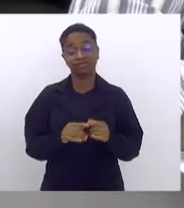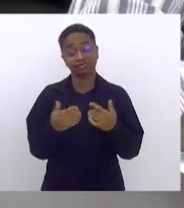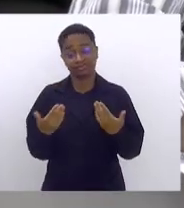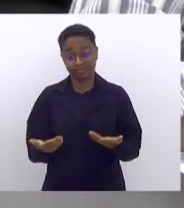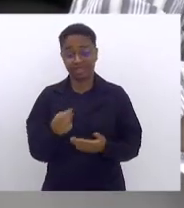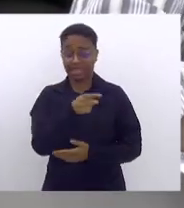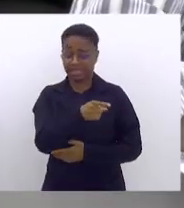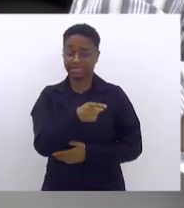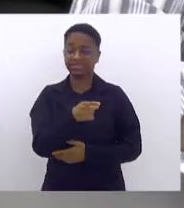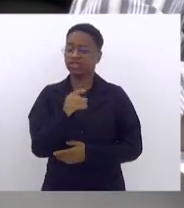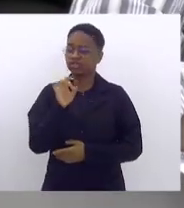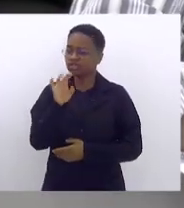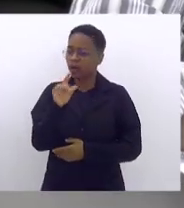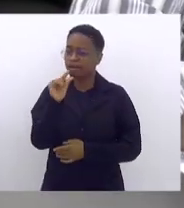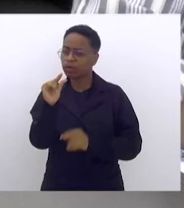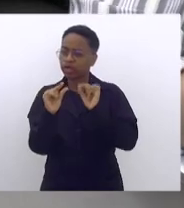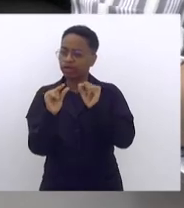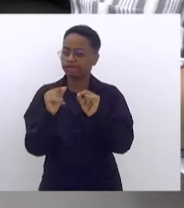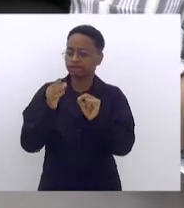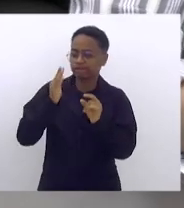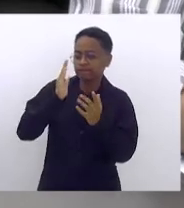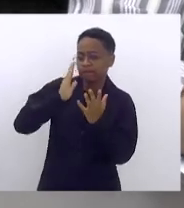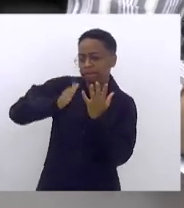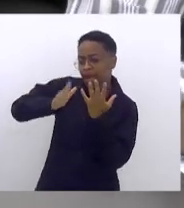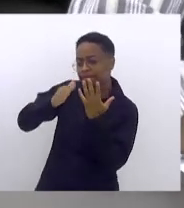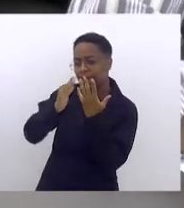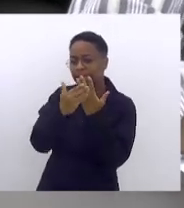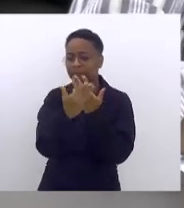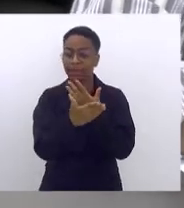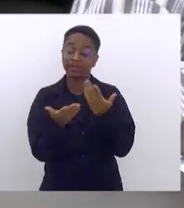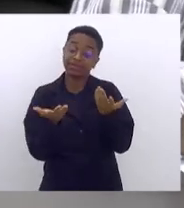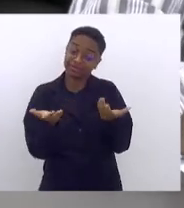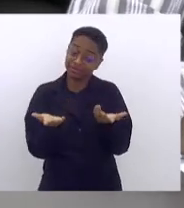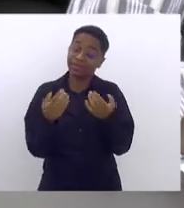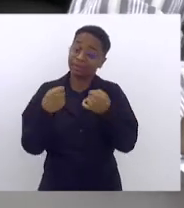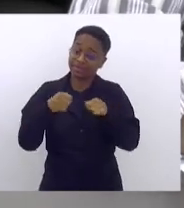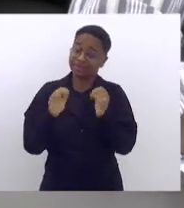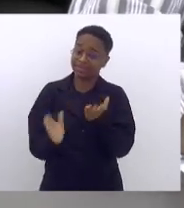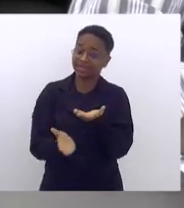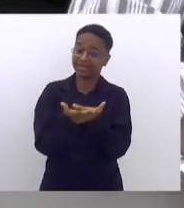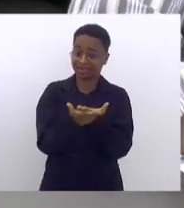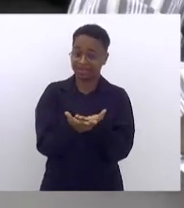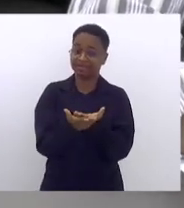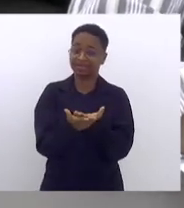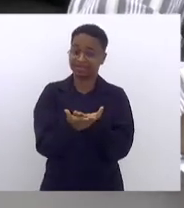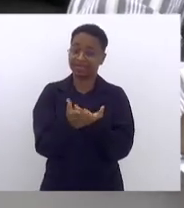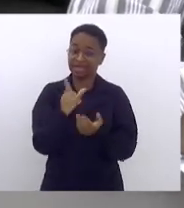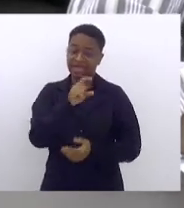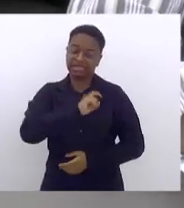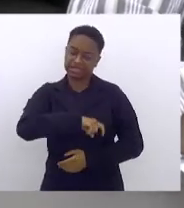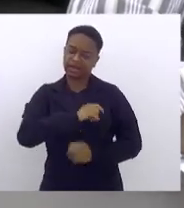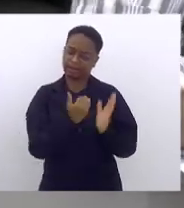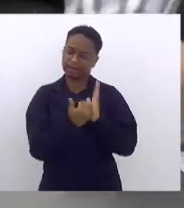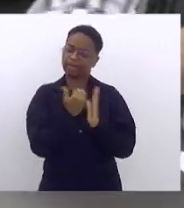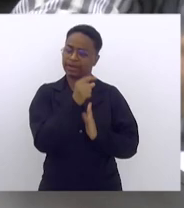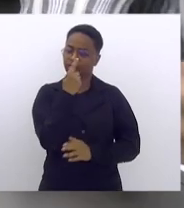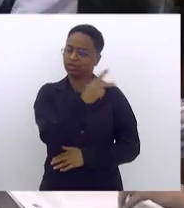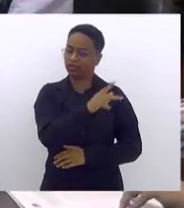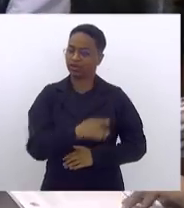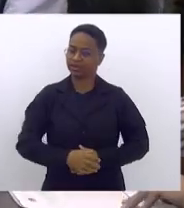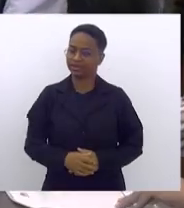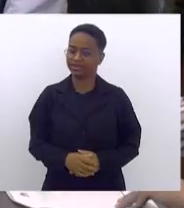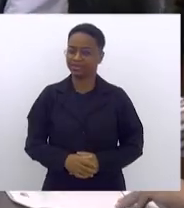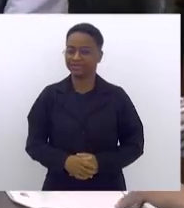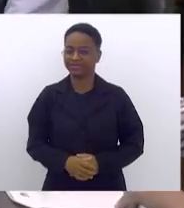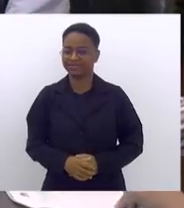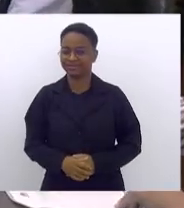que corta só pelas folhagens, teria que ser anexado à maldade maior de Vossa Excelência. Anexado à maldade